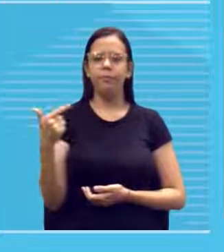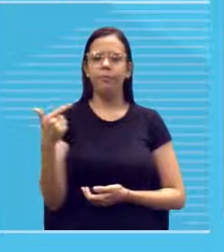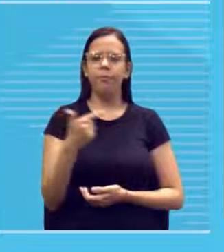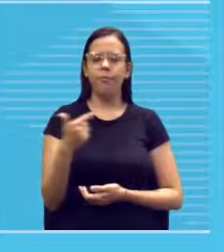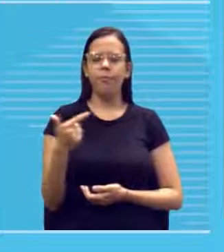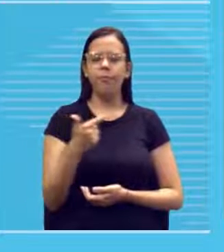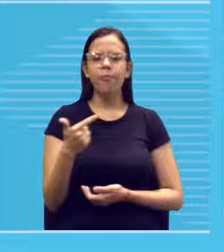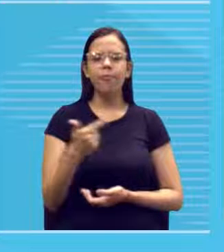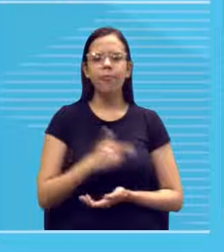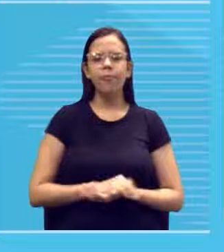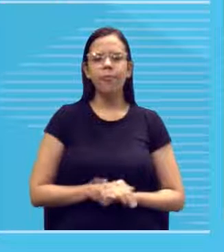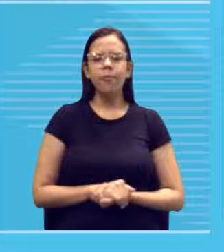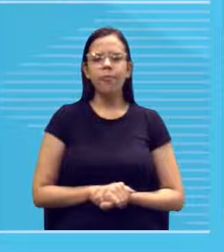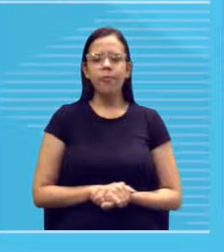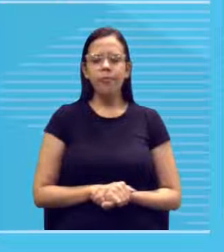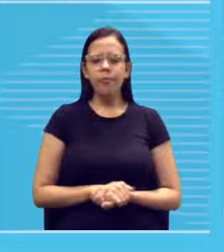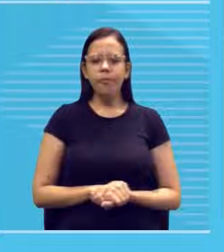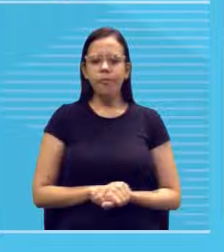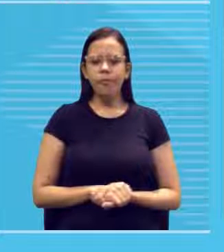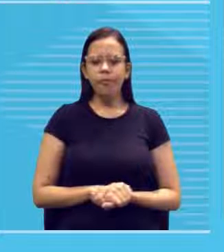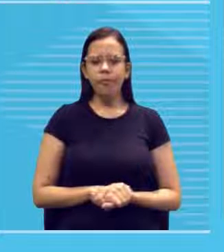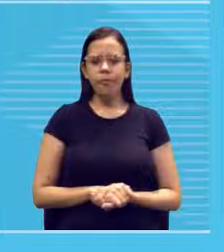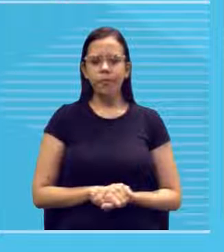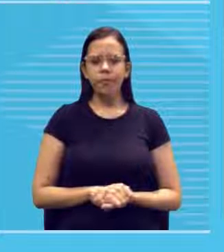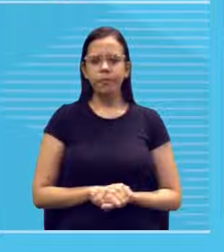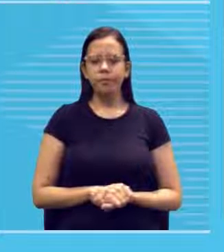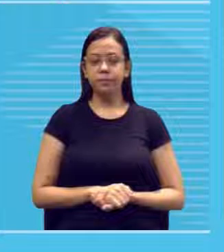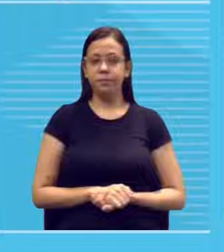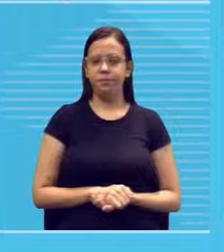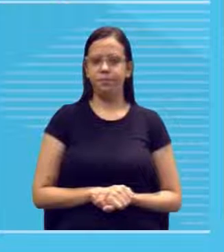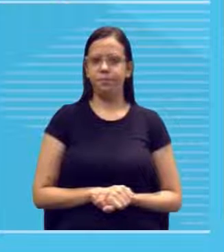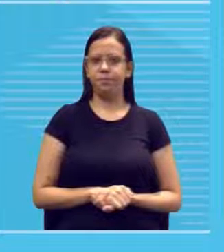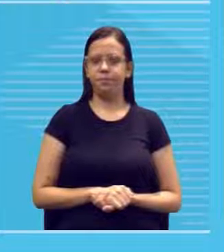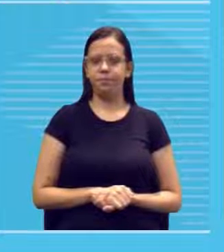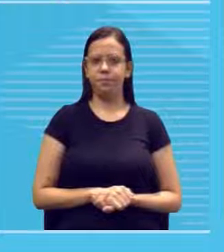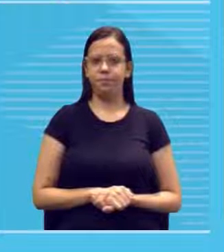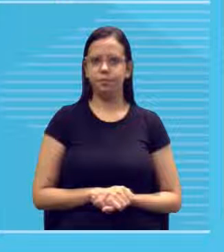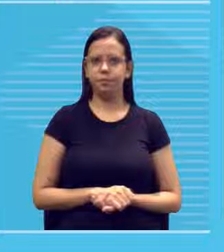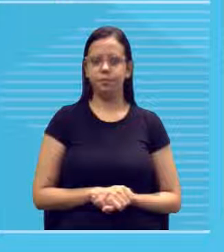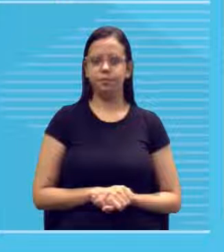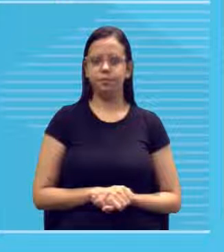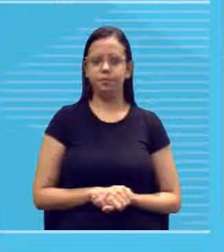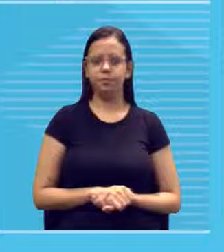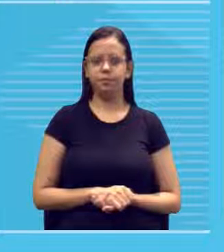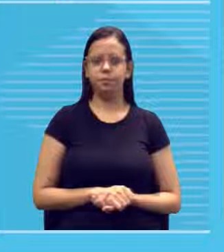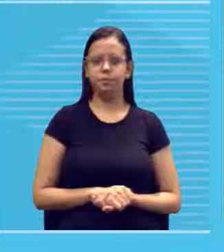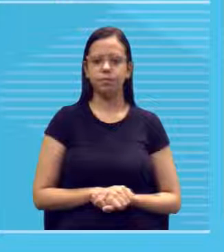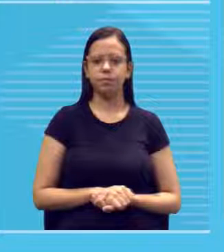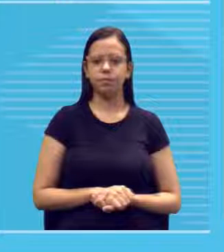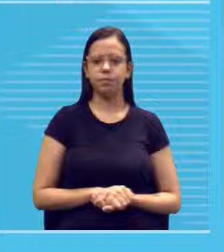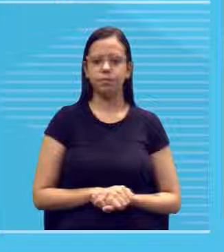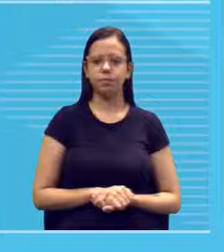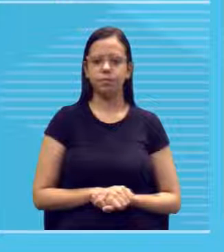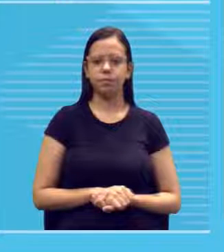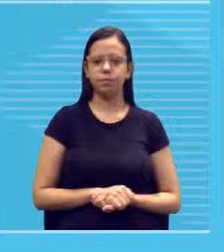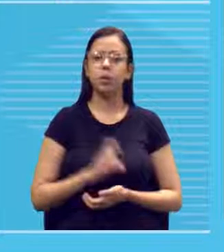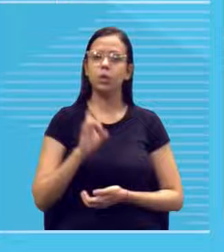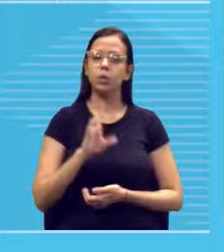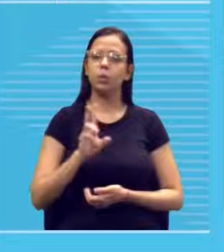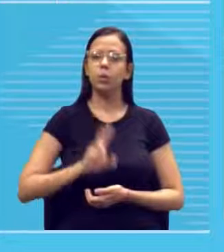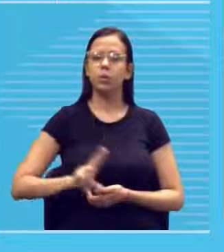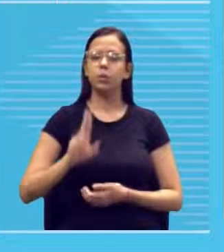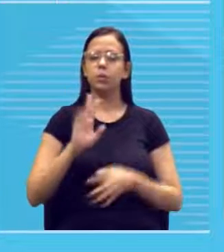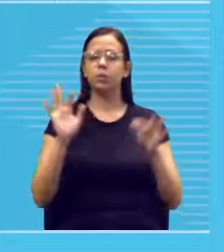quadrados né 84 cm quadrados só questão de aplicar